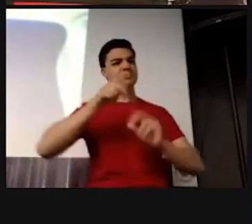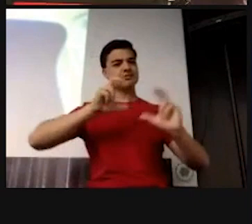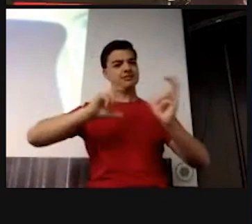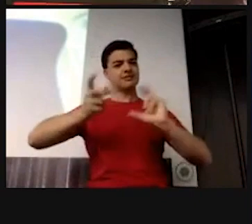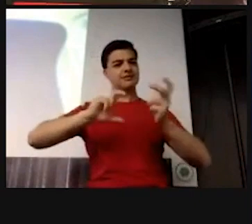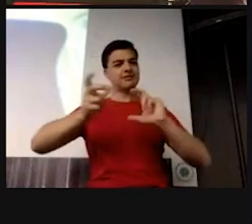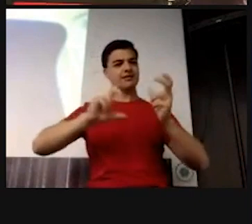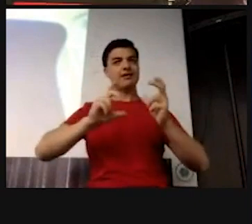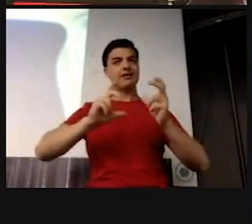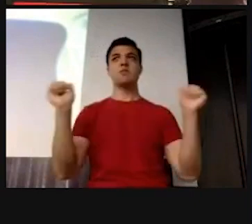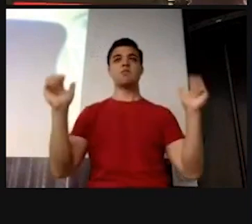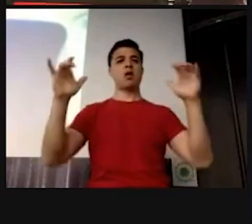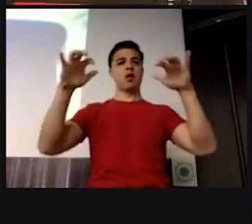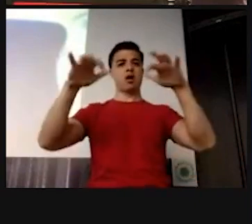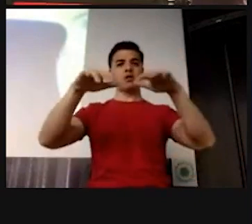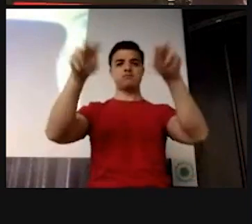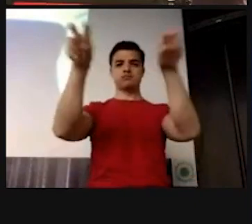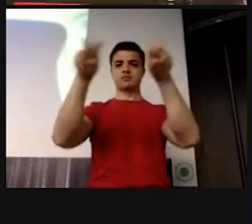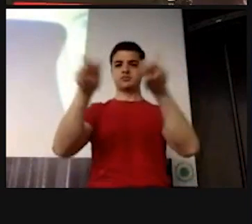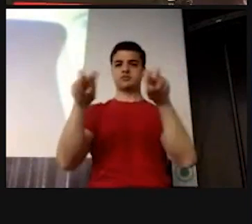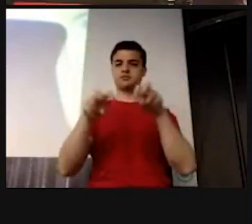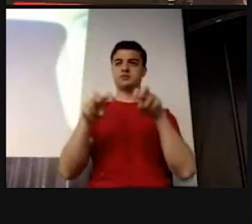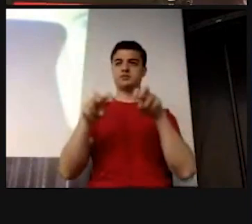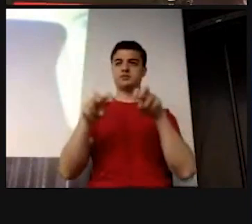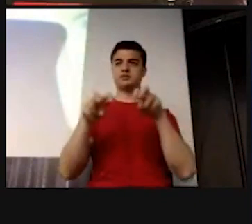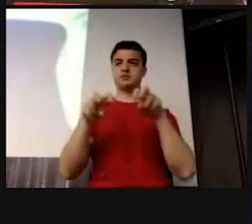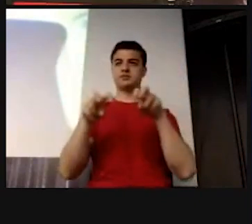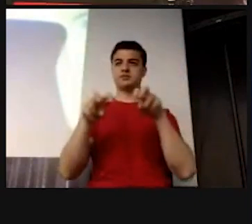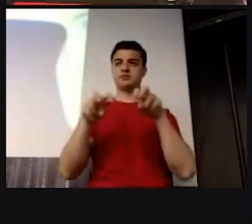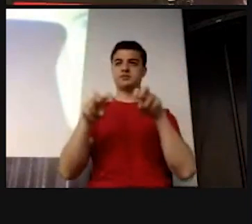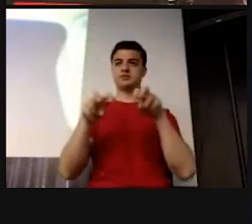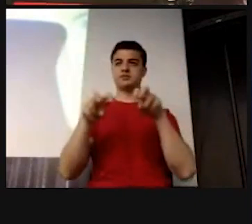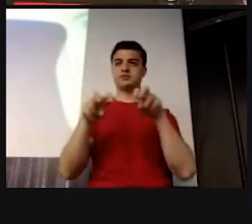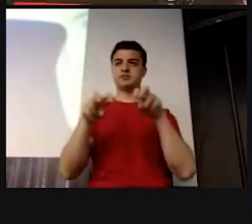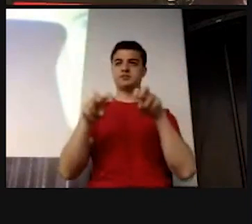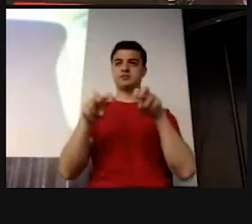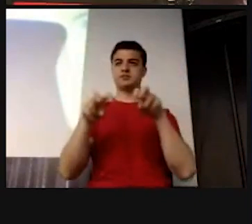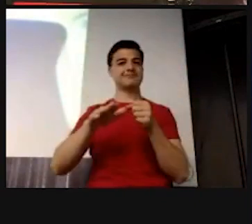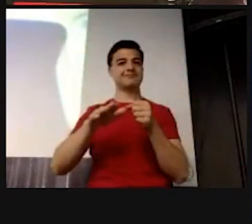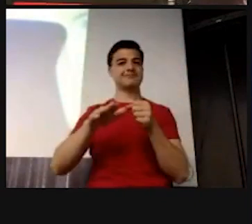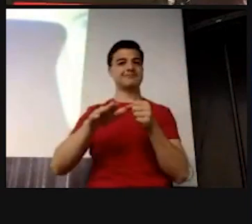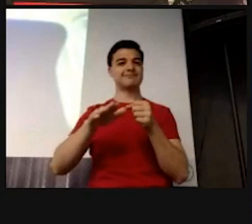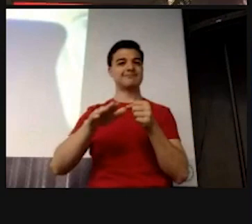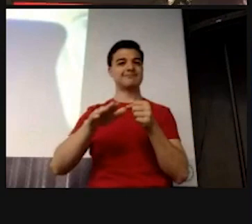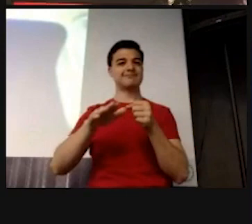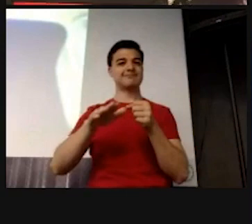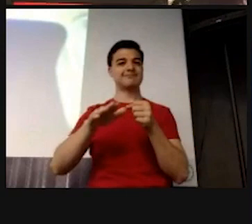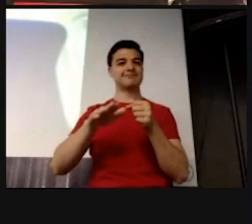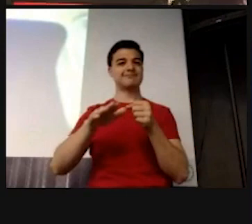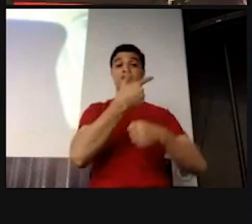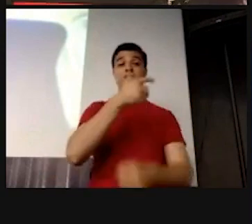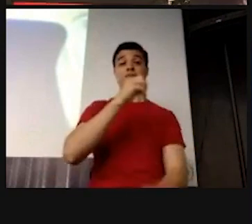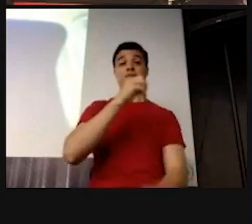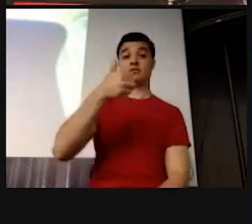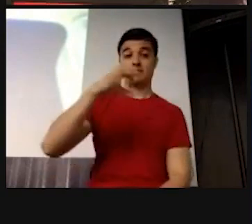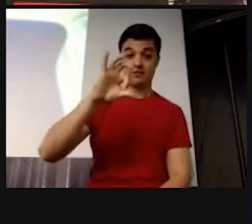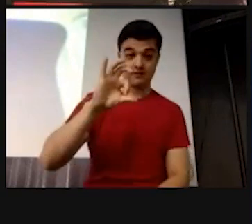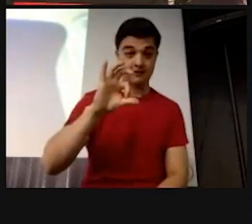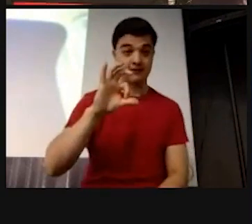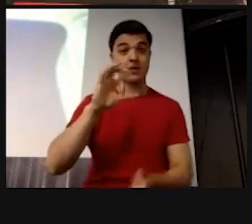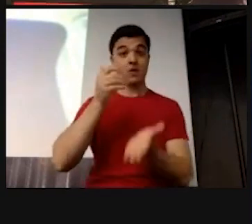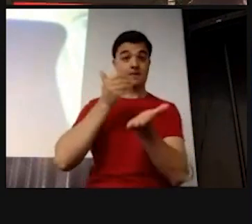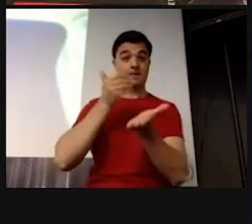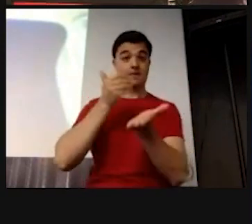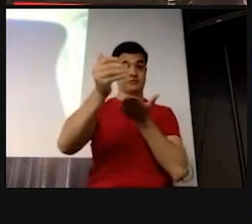não sabe, a trilha de RH Ágil começou aqui em Porto Alegre em 2019. E seguiu durante toda a pandemia num